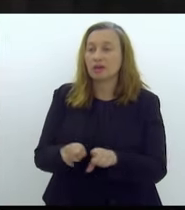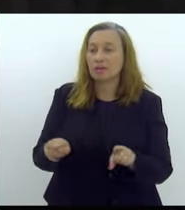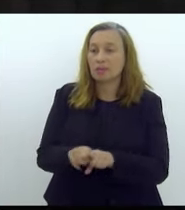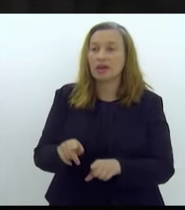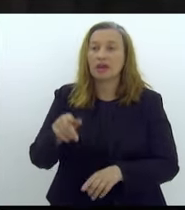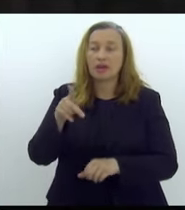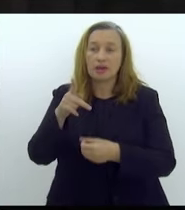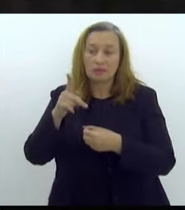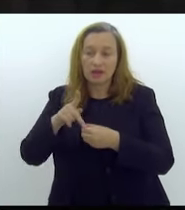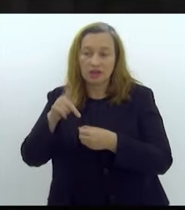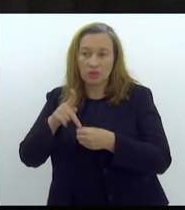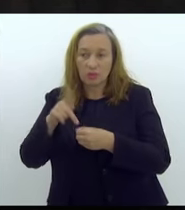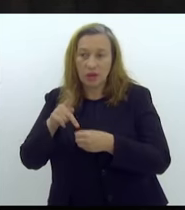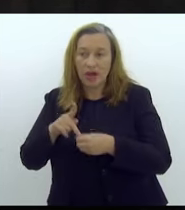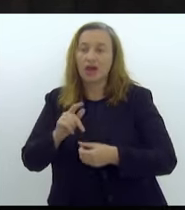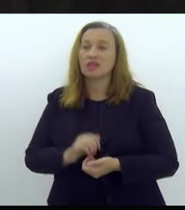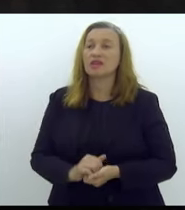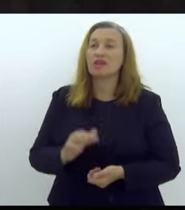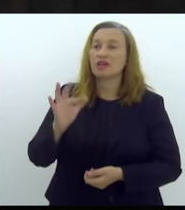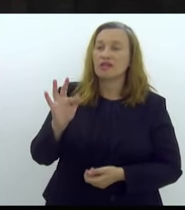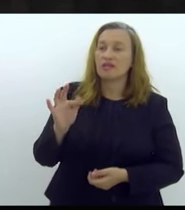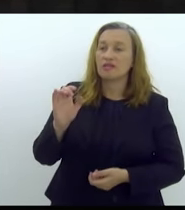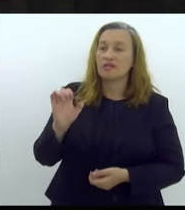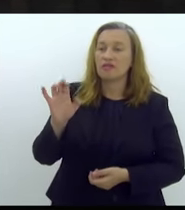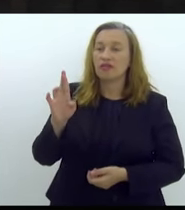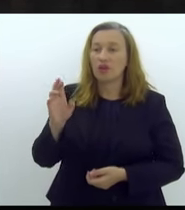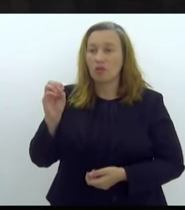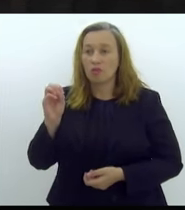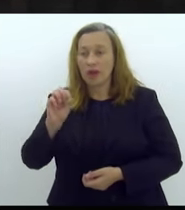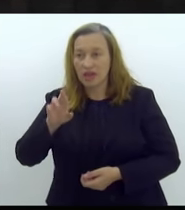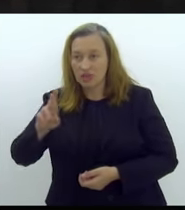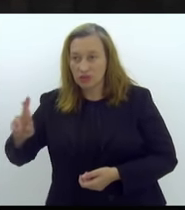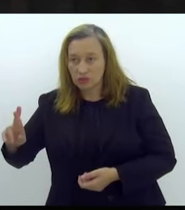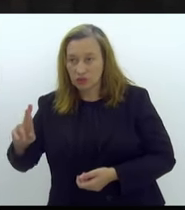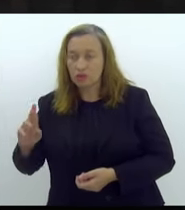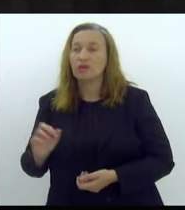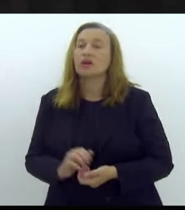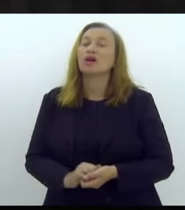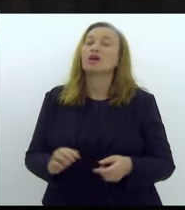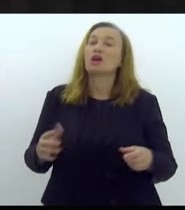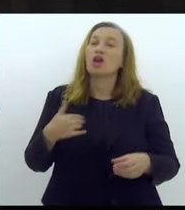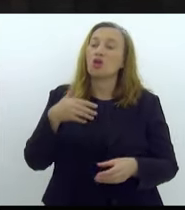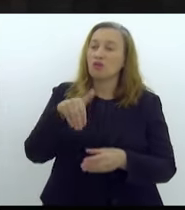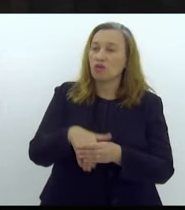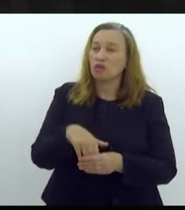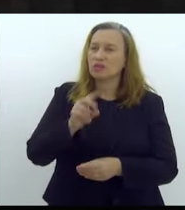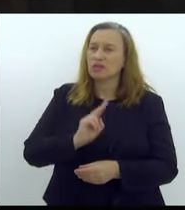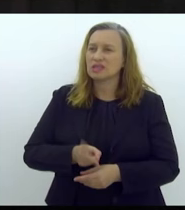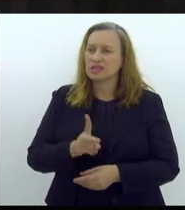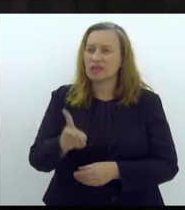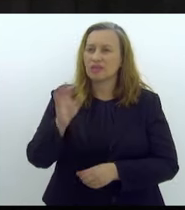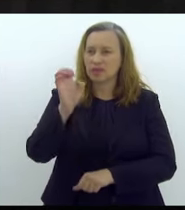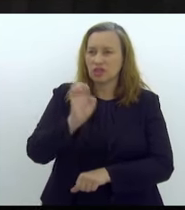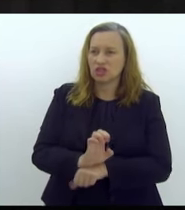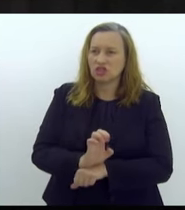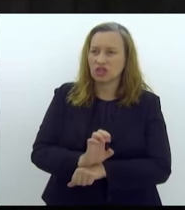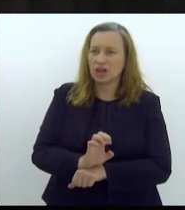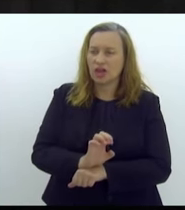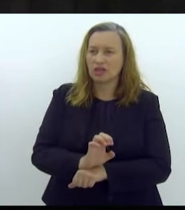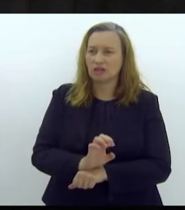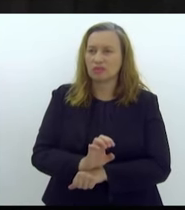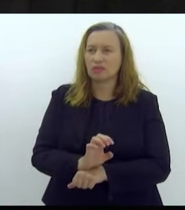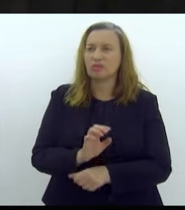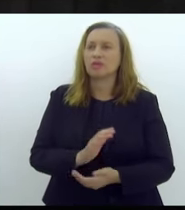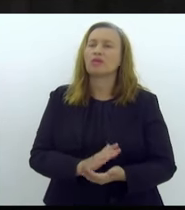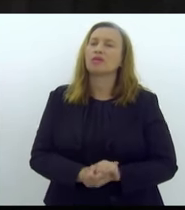contra interesse de Fecomércio, eu voto sempre a favor do Estado. Mas nesse